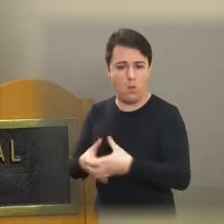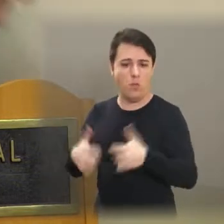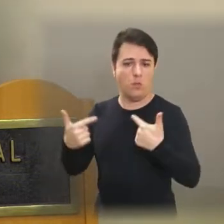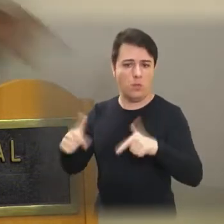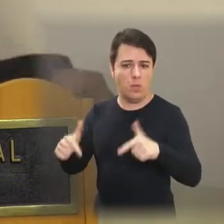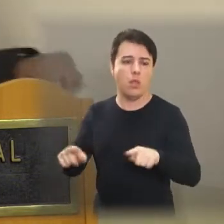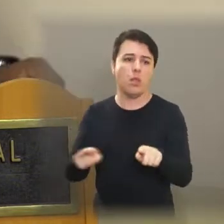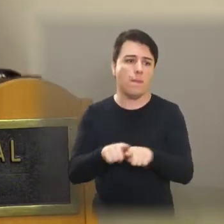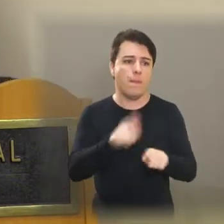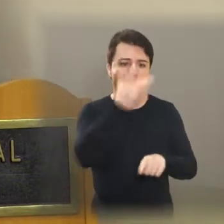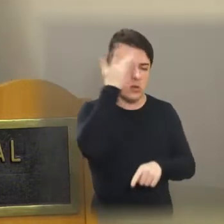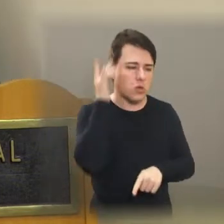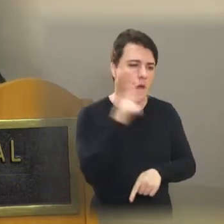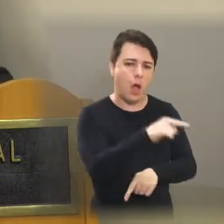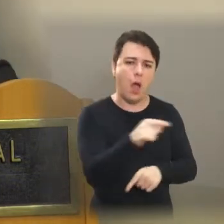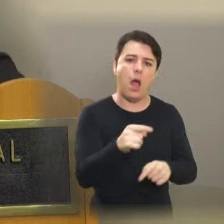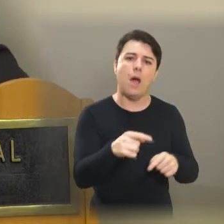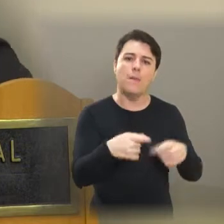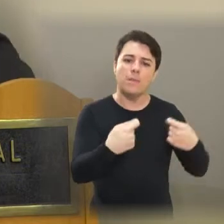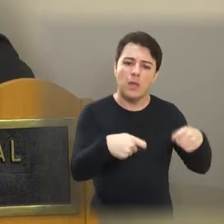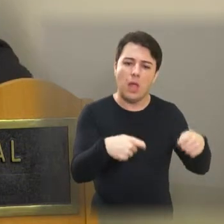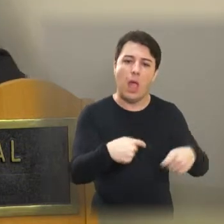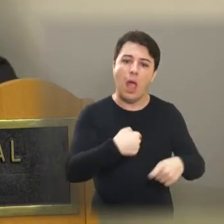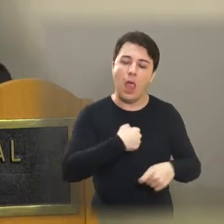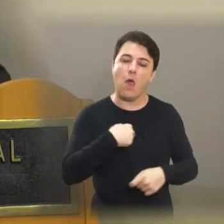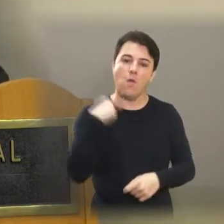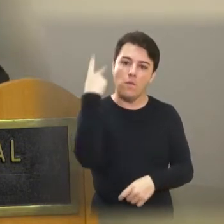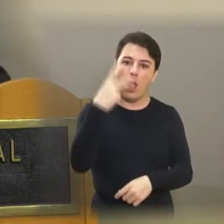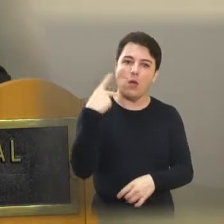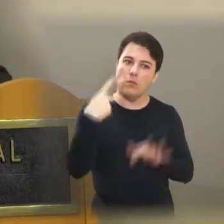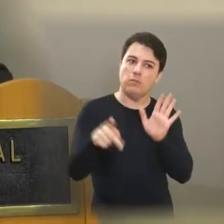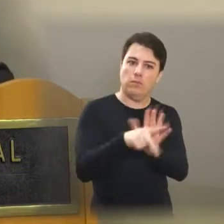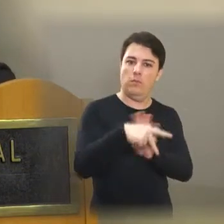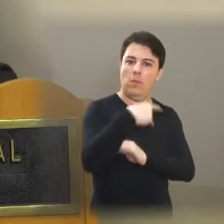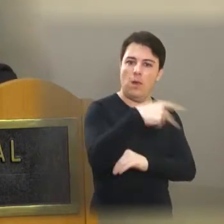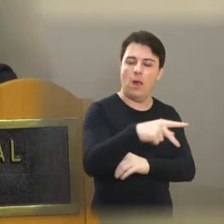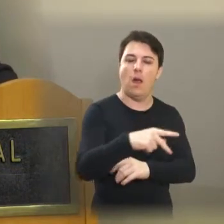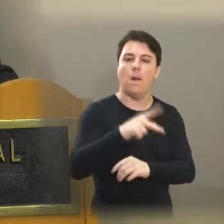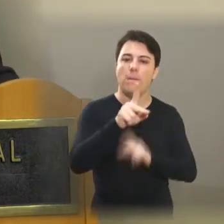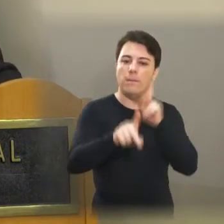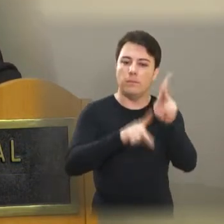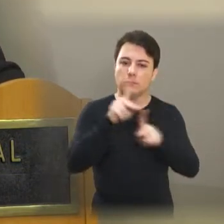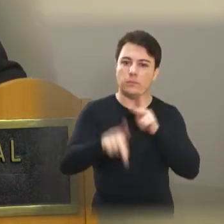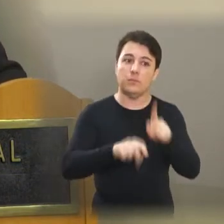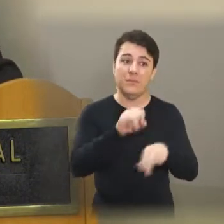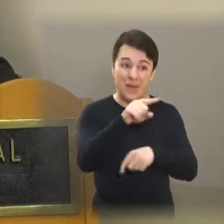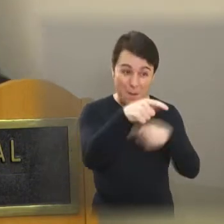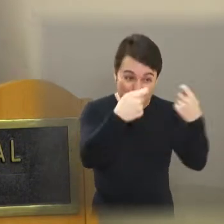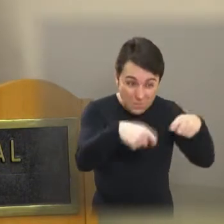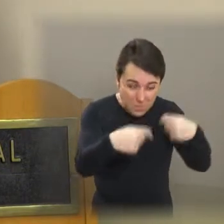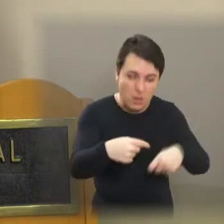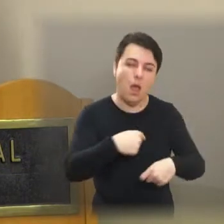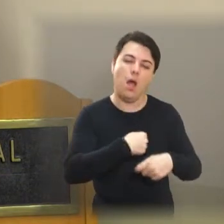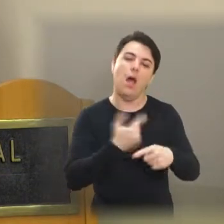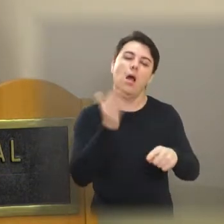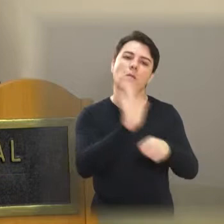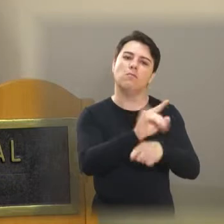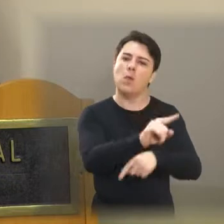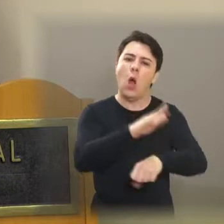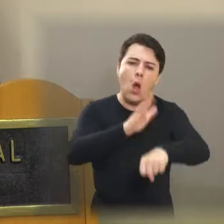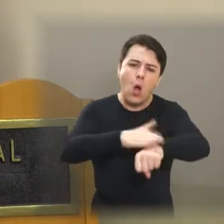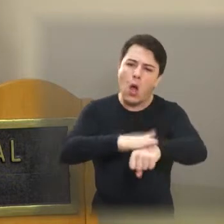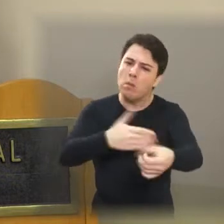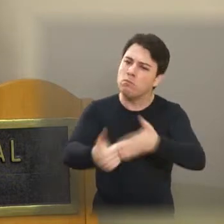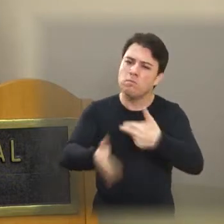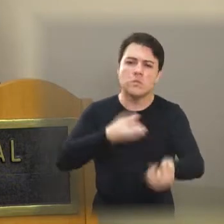quem necessita, sim. Eu sou o vereador do povo. Quem mais necessita, eu tô assim, ó, ajudando eles. Não tem hora, não